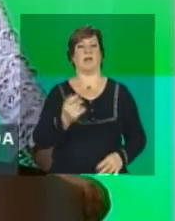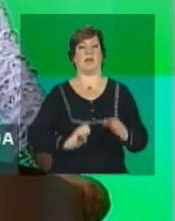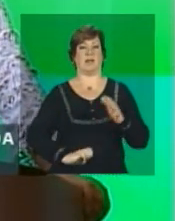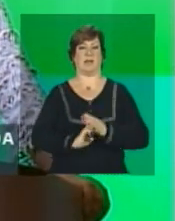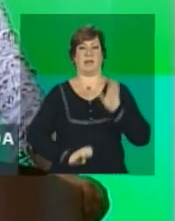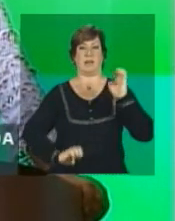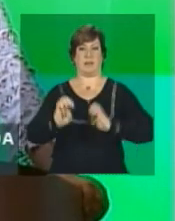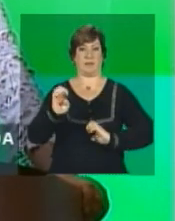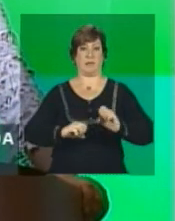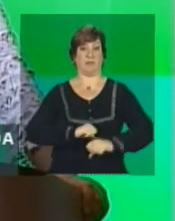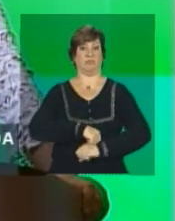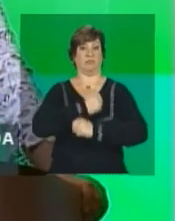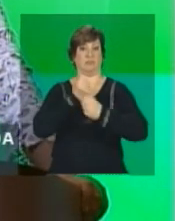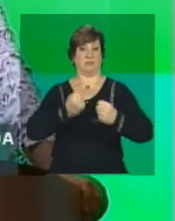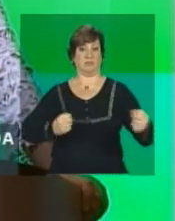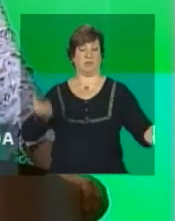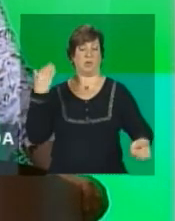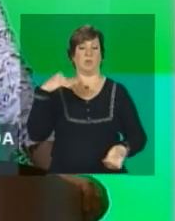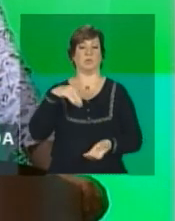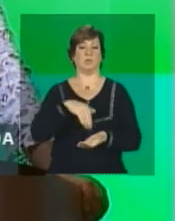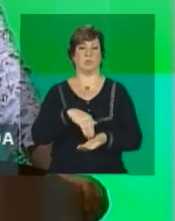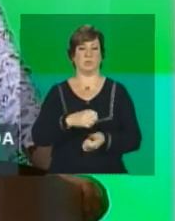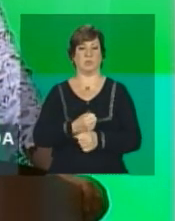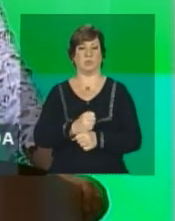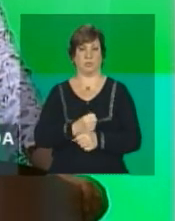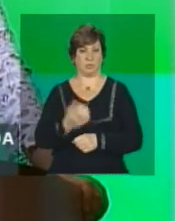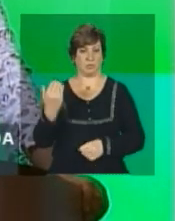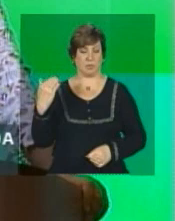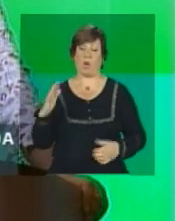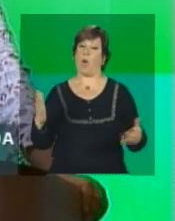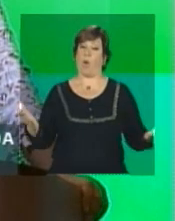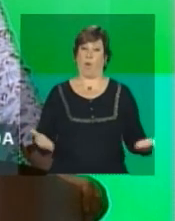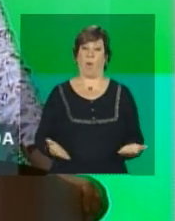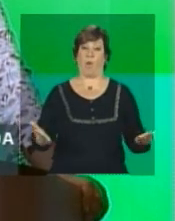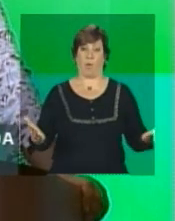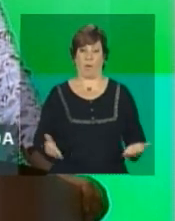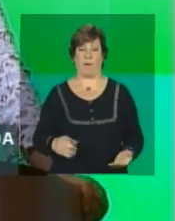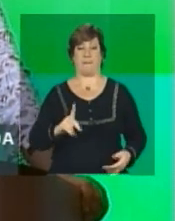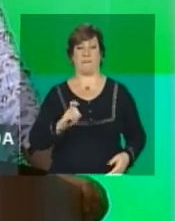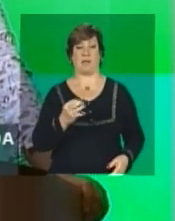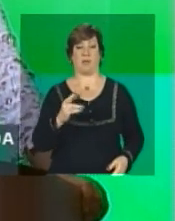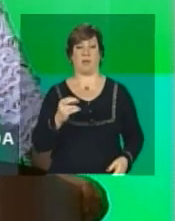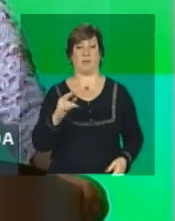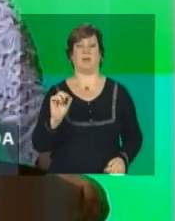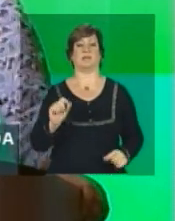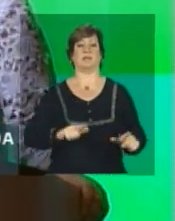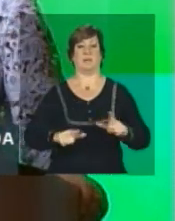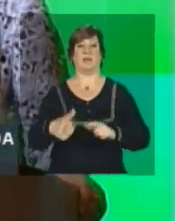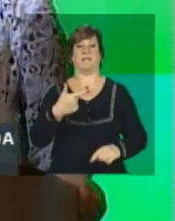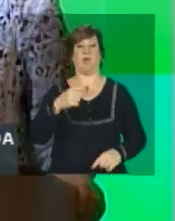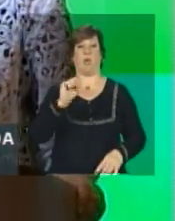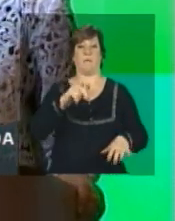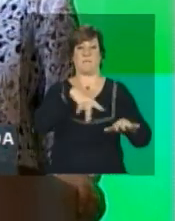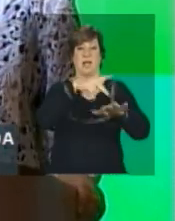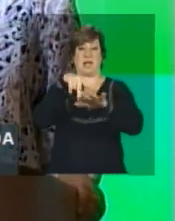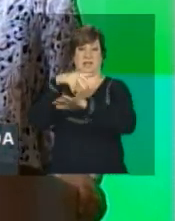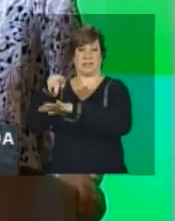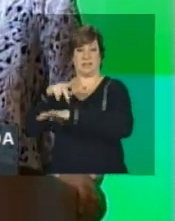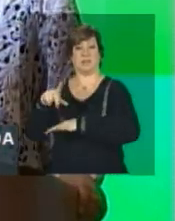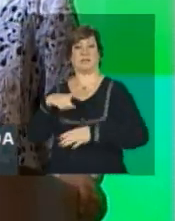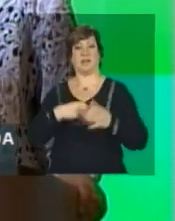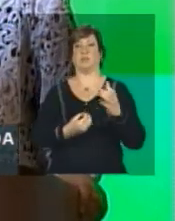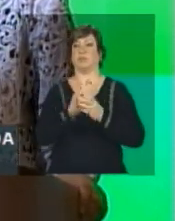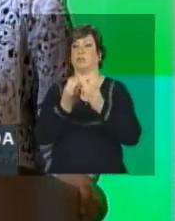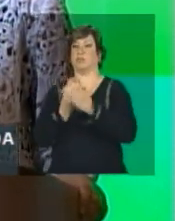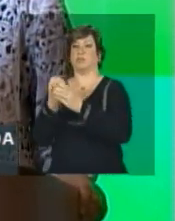se agigantou nas últimas décadas. Hoje, a Petrobras opera em 28 países. É a